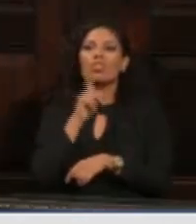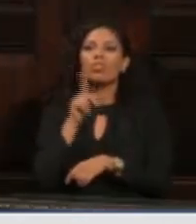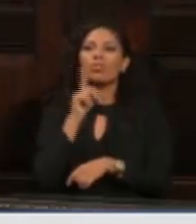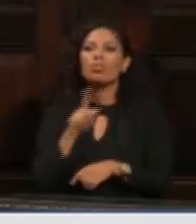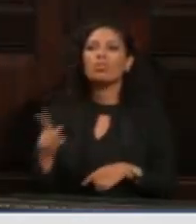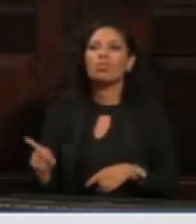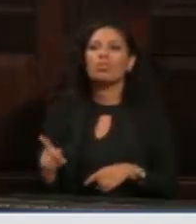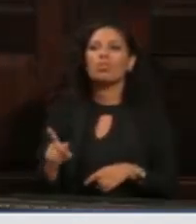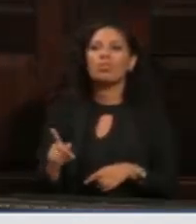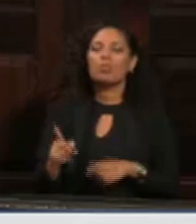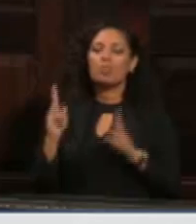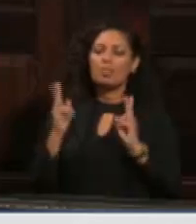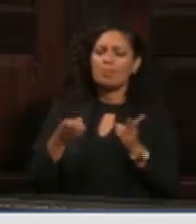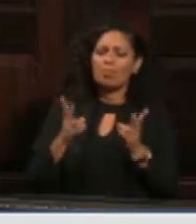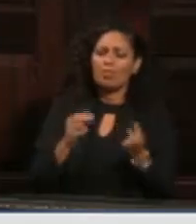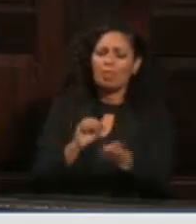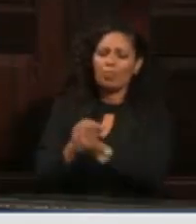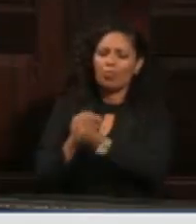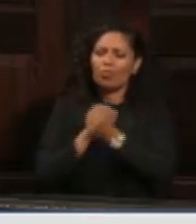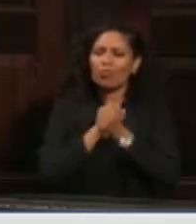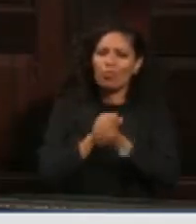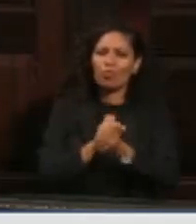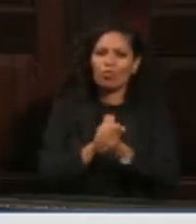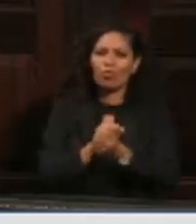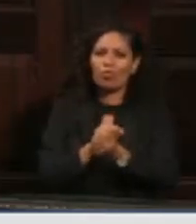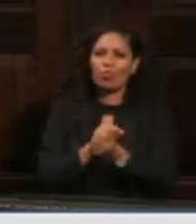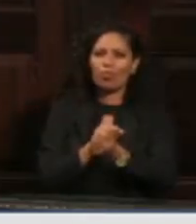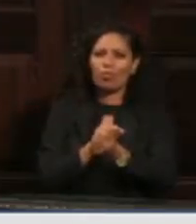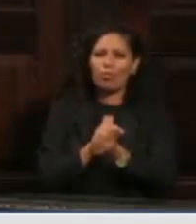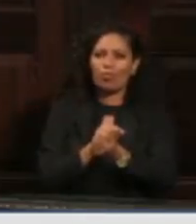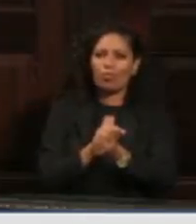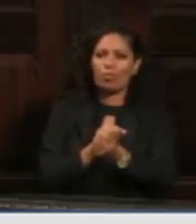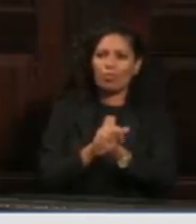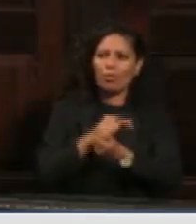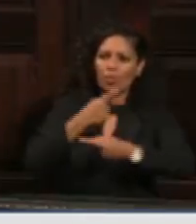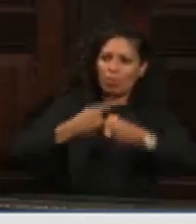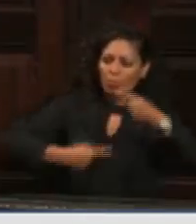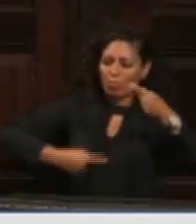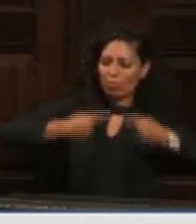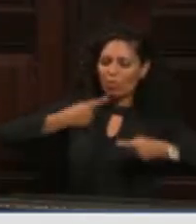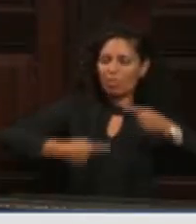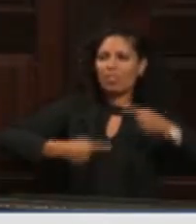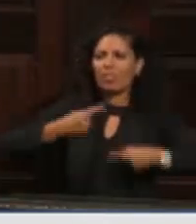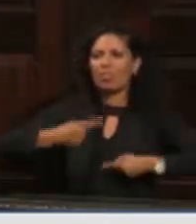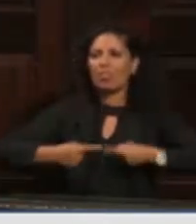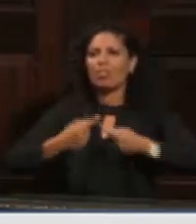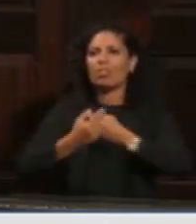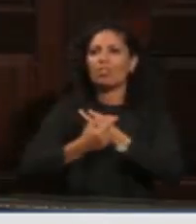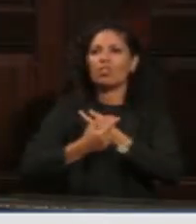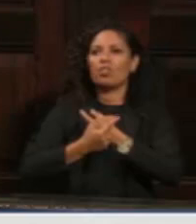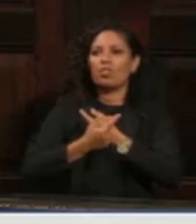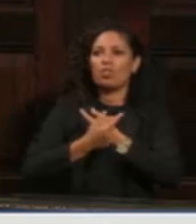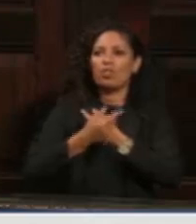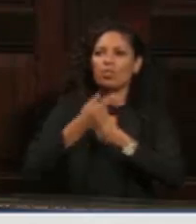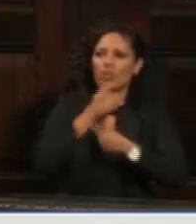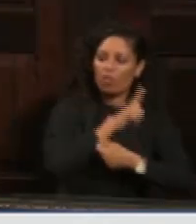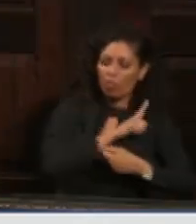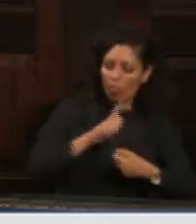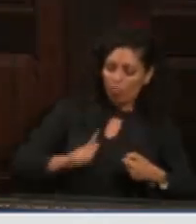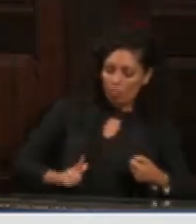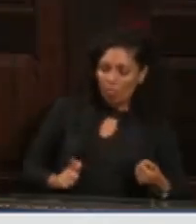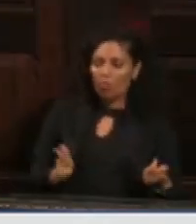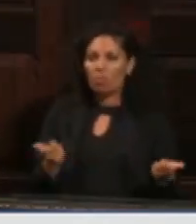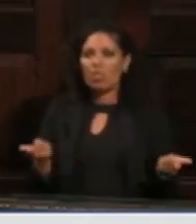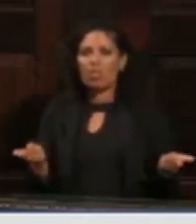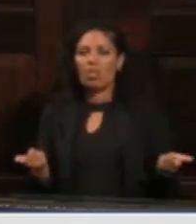regimes, porque antes o Iraque era um importante aliado na sua luta contra o Irã. Depois passou alvo de sua sanha persecutória em